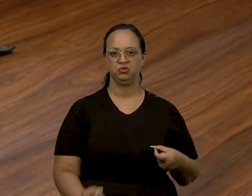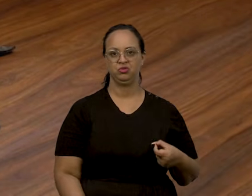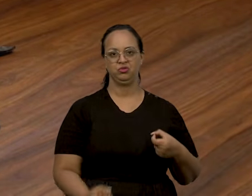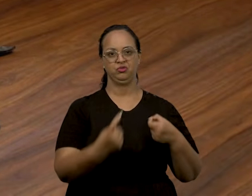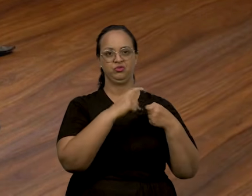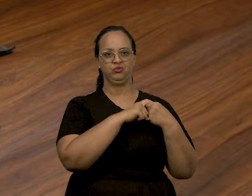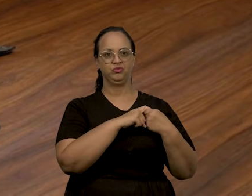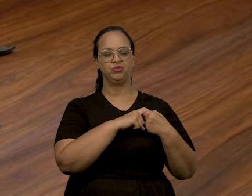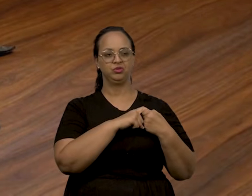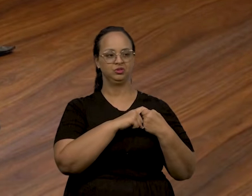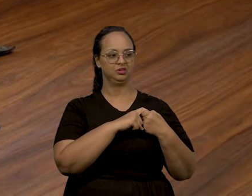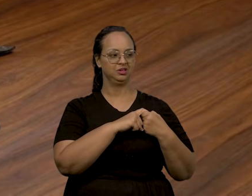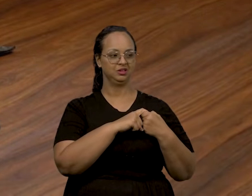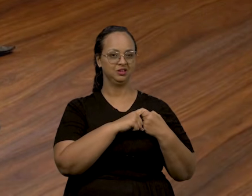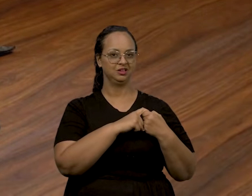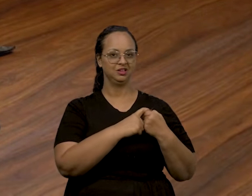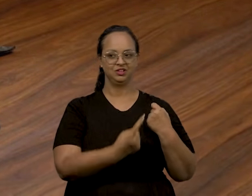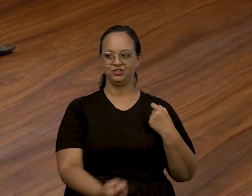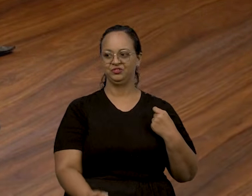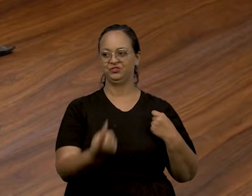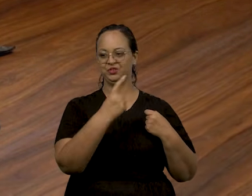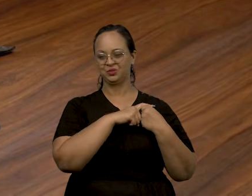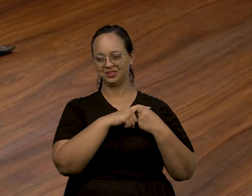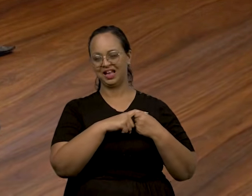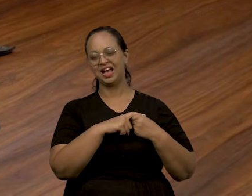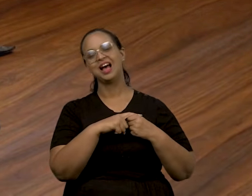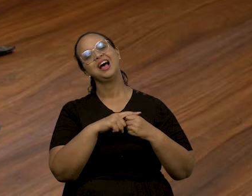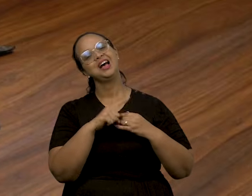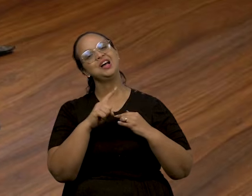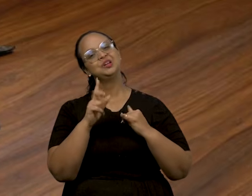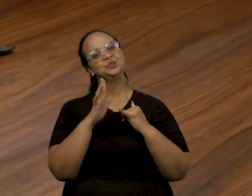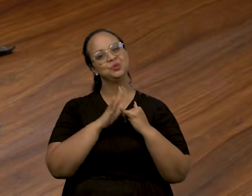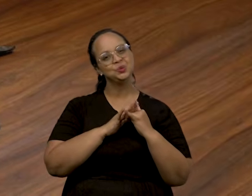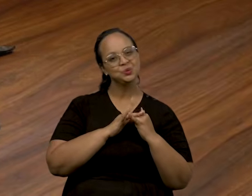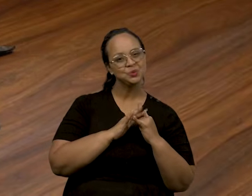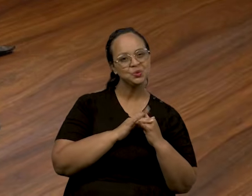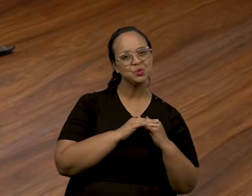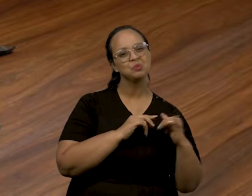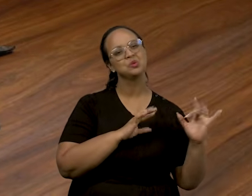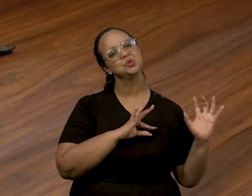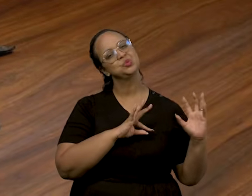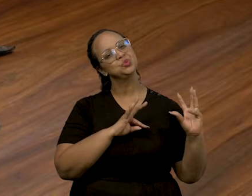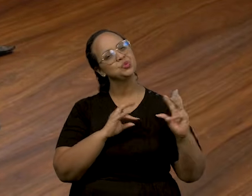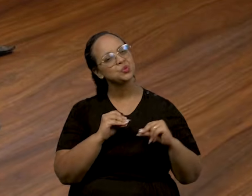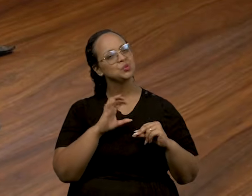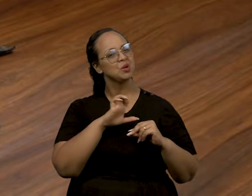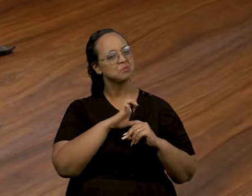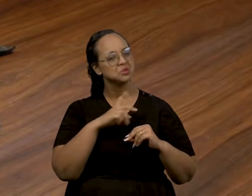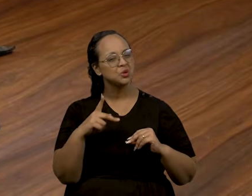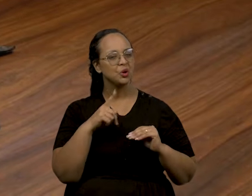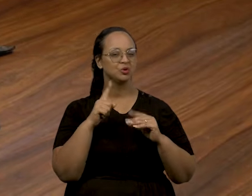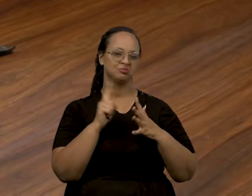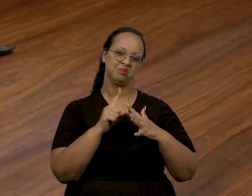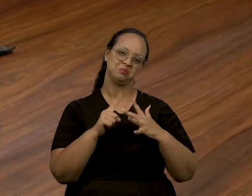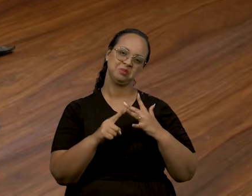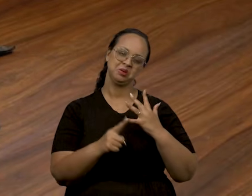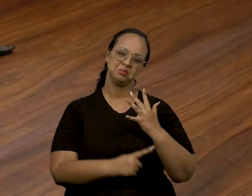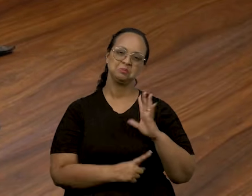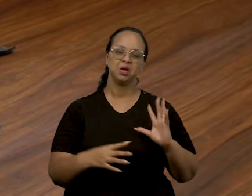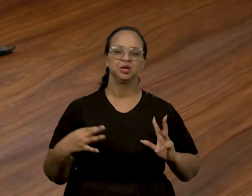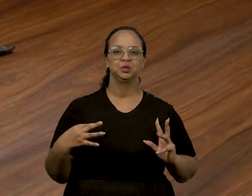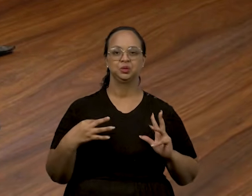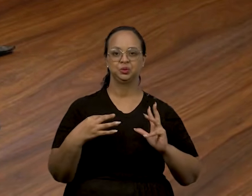lá no canal do YouTube da Igreja Cristã Maranata. Vai estar lá toda a série de todos os programas que nós